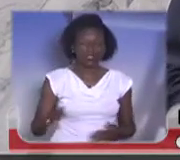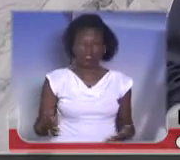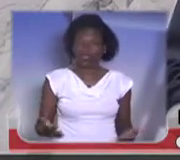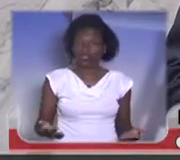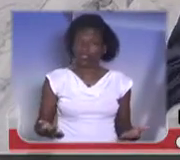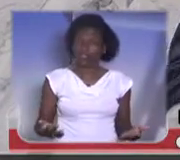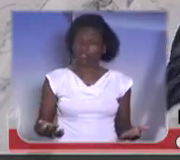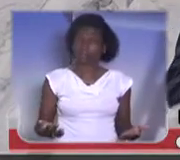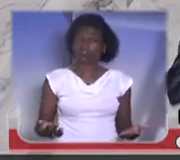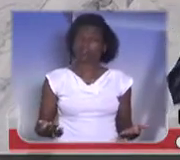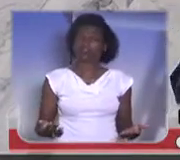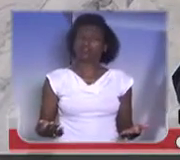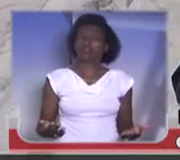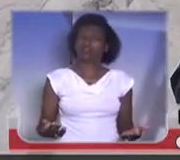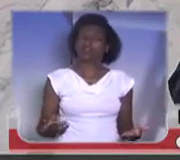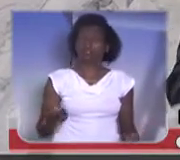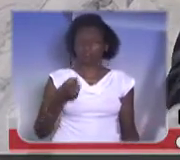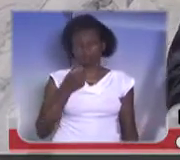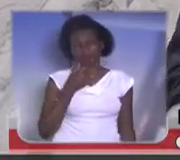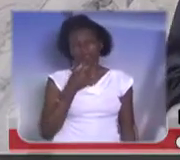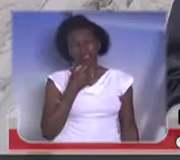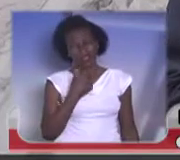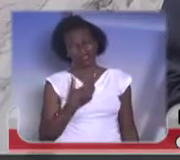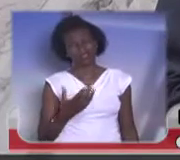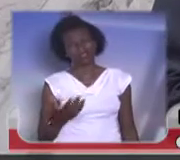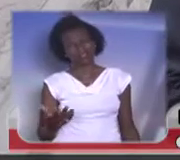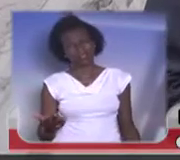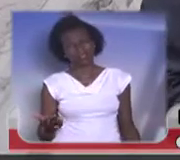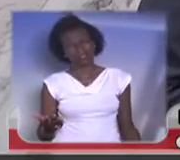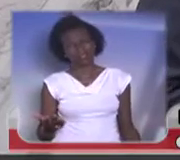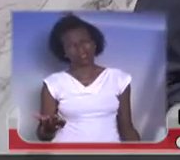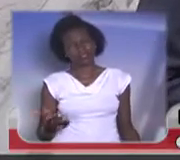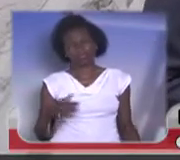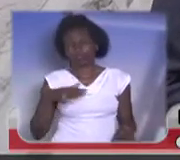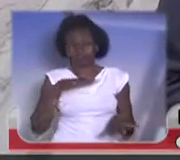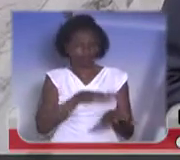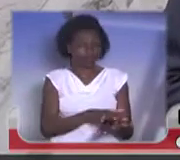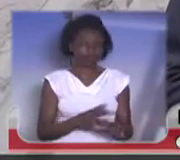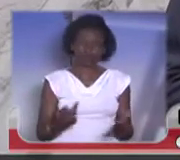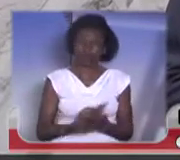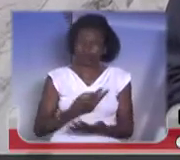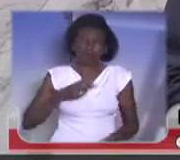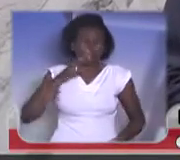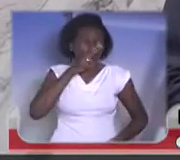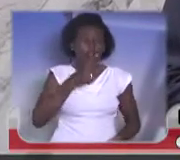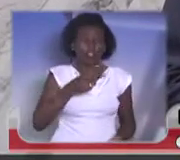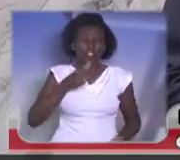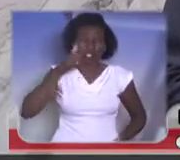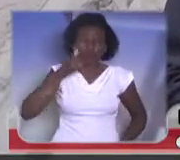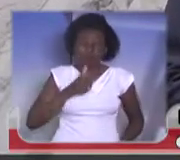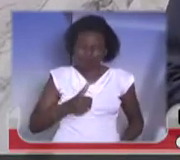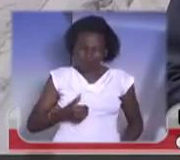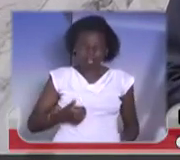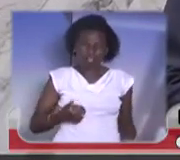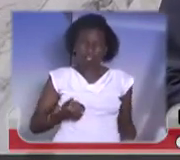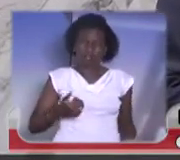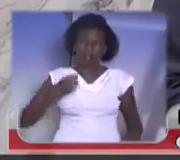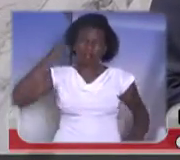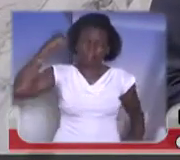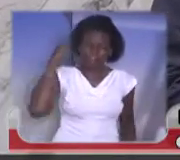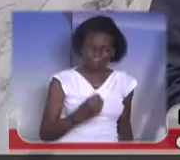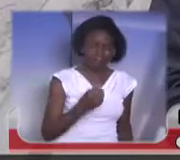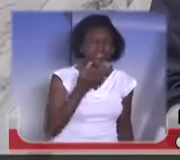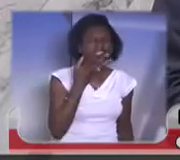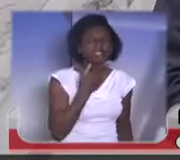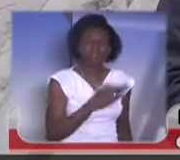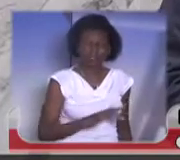seria cômico se não fosse o único senão fosse a estúpido e absurdo ela é acusada de matar uma criança salvo engano